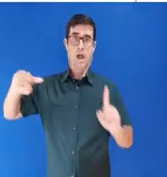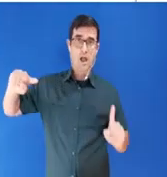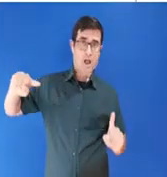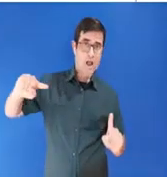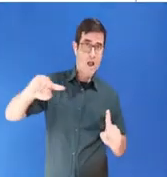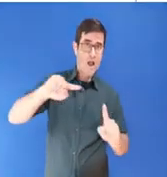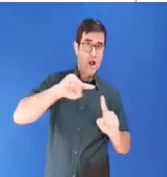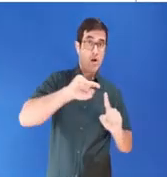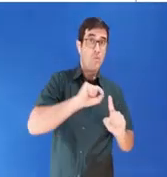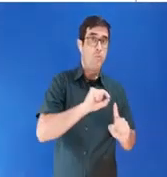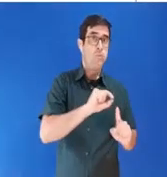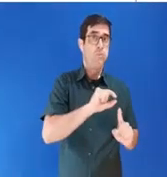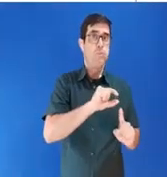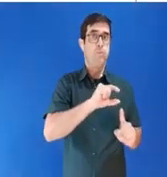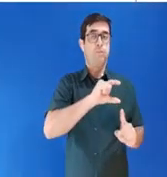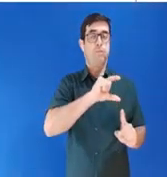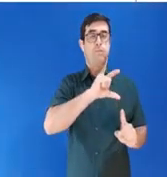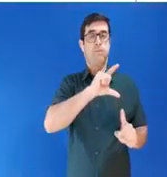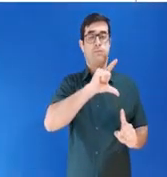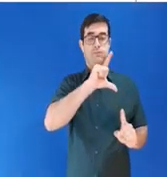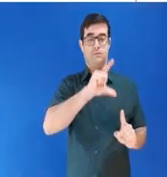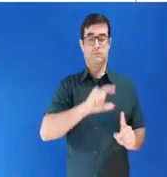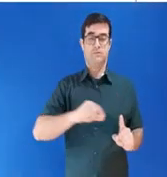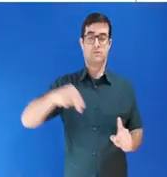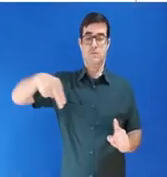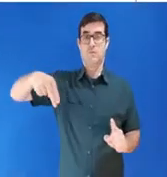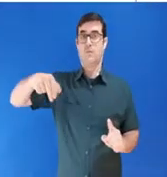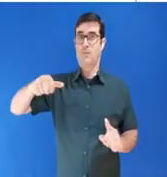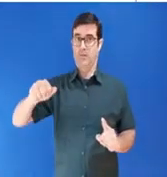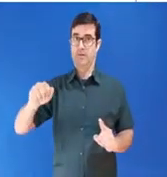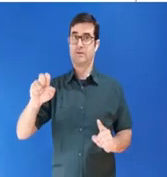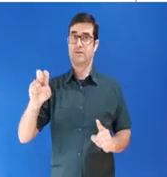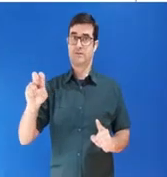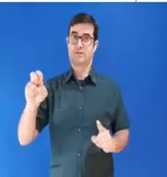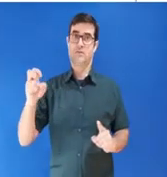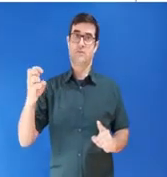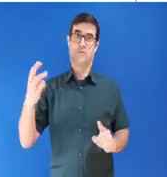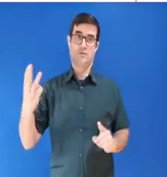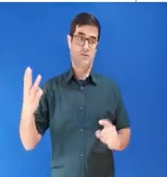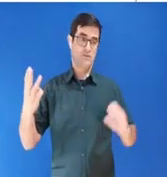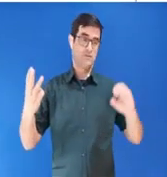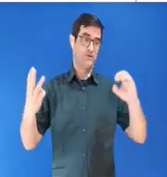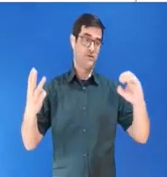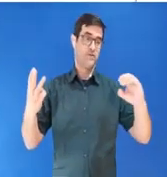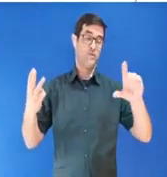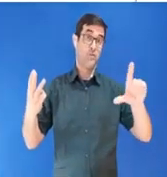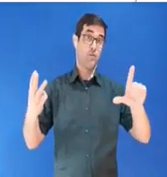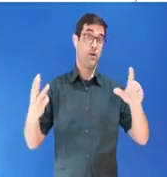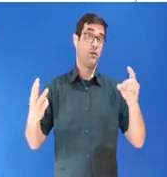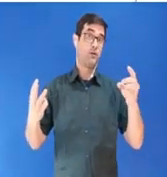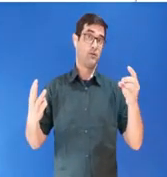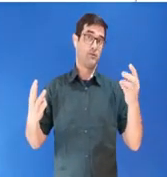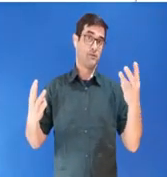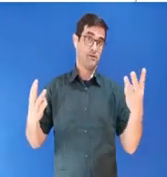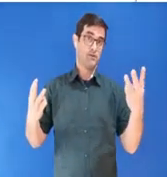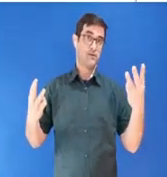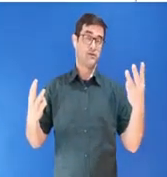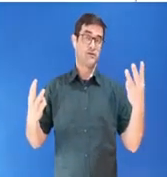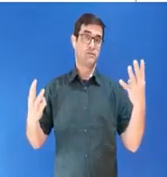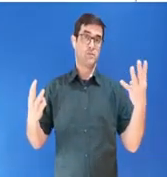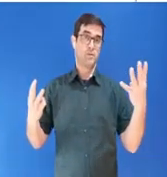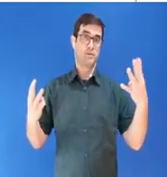né? Então aqui o sódio é mais 53, o cloro mais 349, o que indica que o cloro tem uma